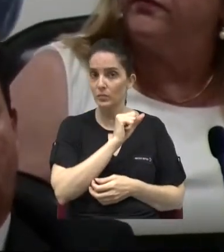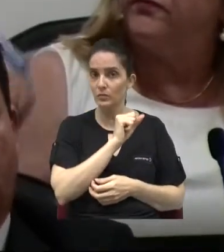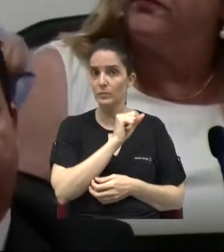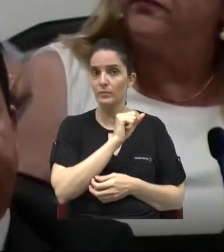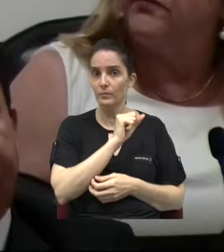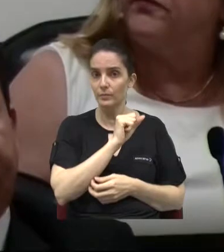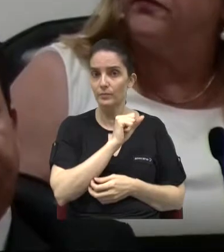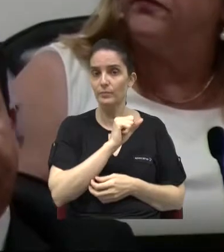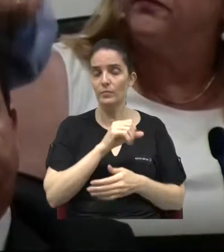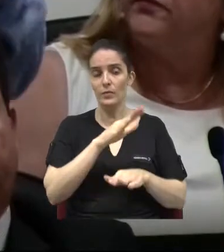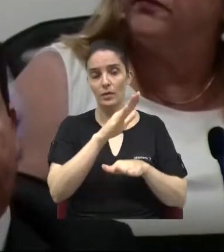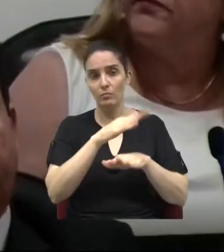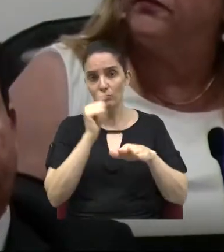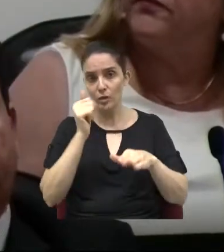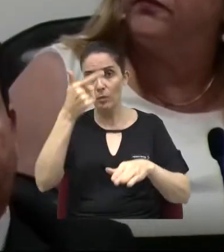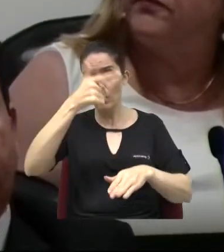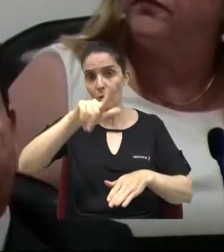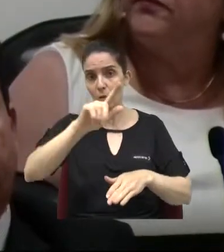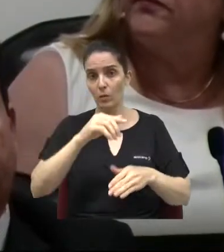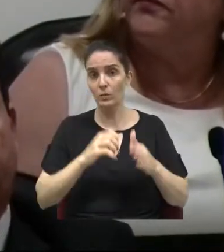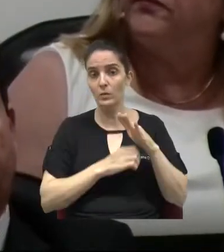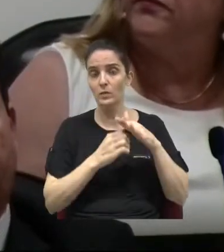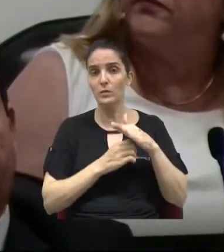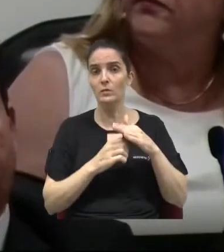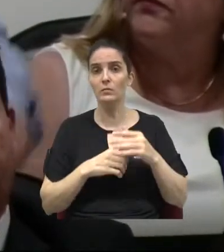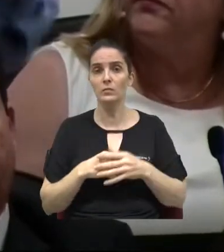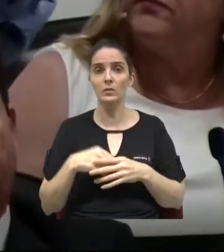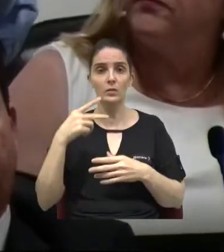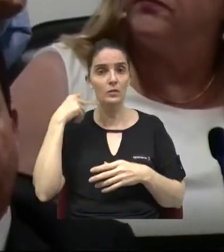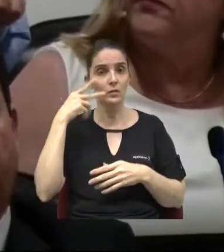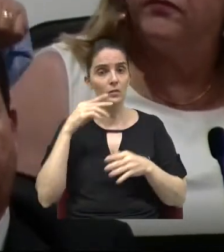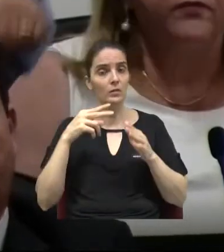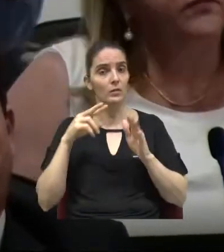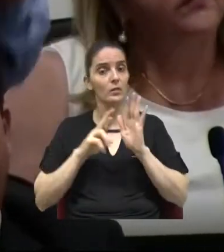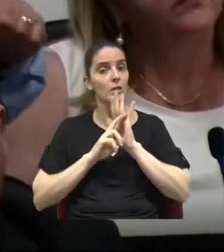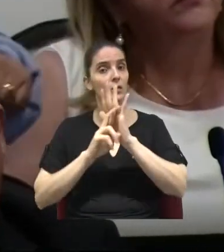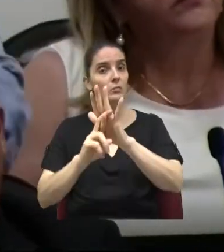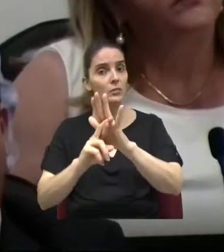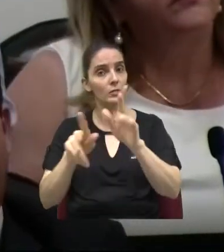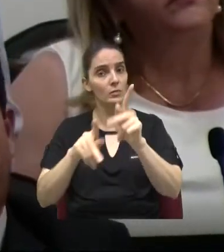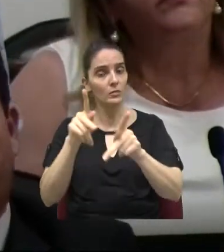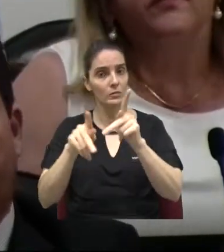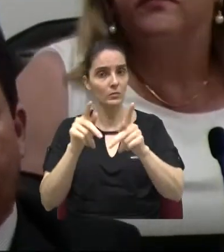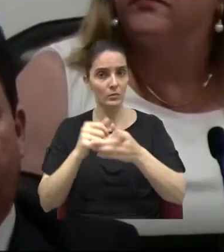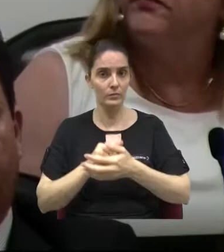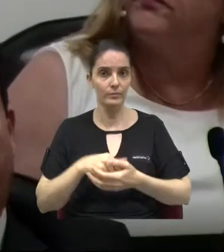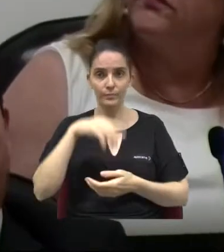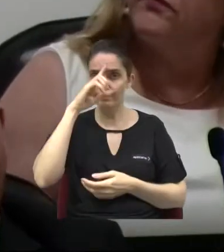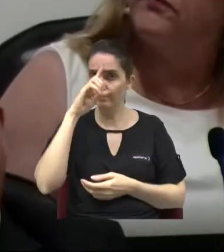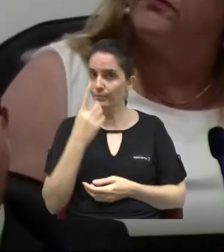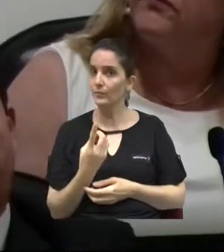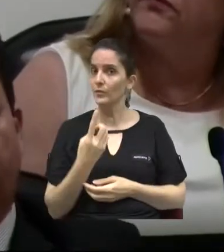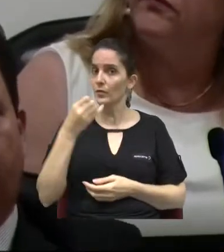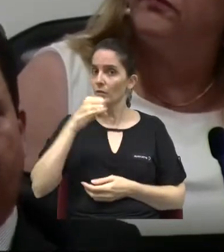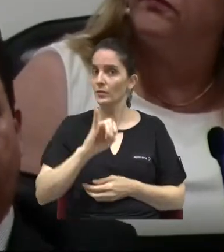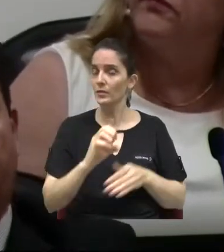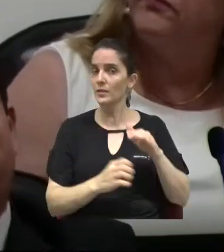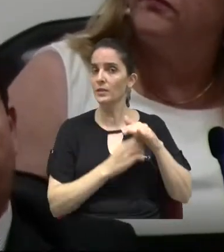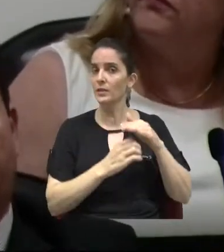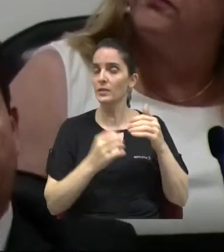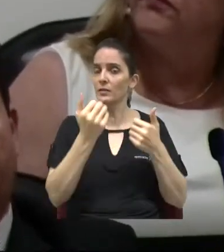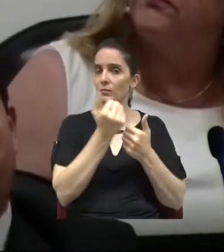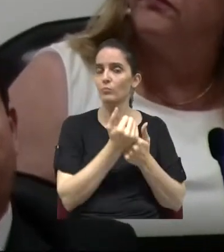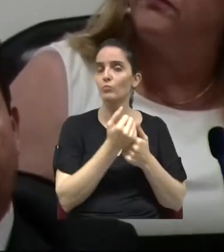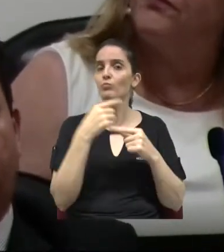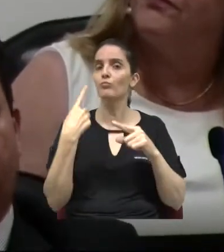licitação. Nós aqui apenas representamos a população e, naquele momento, nós estávamos com dúvida da empresa que ia assumir,